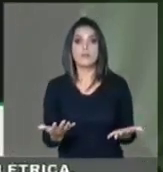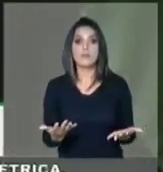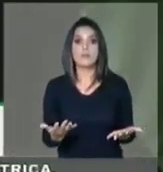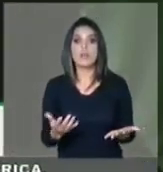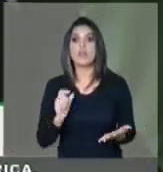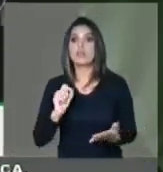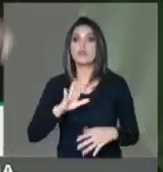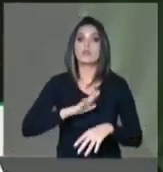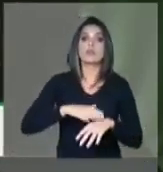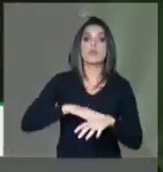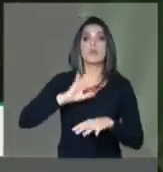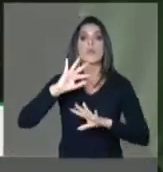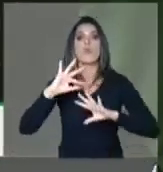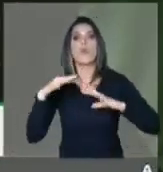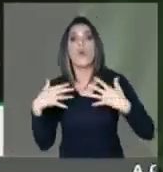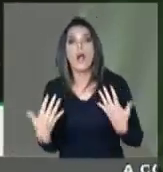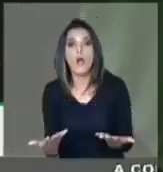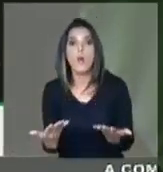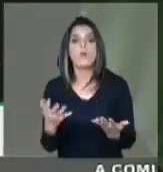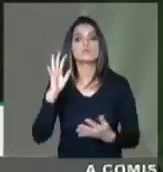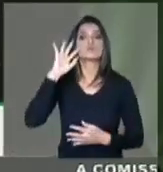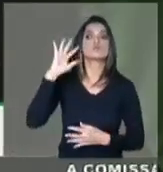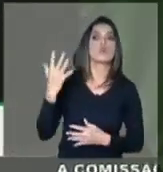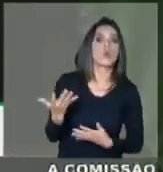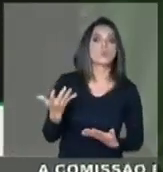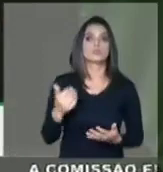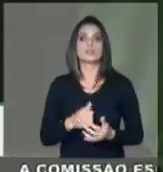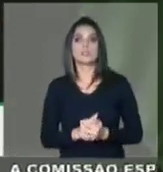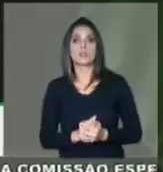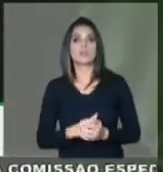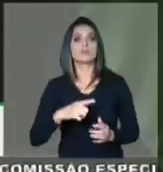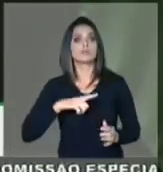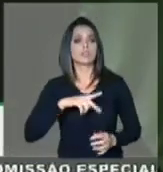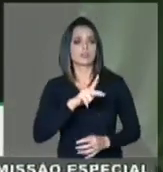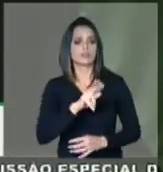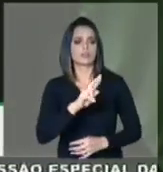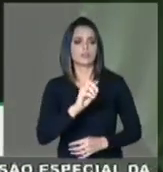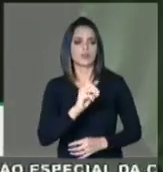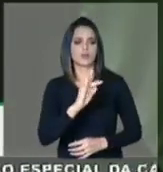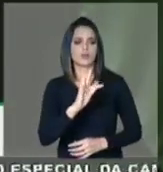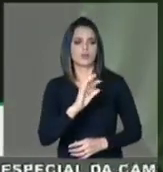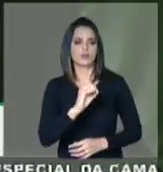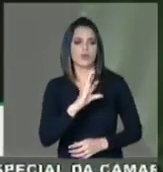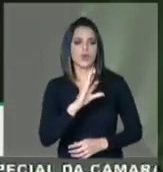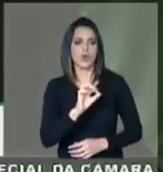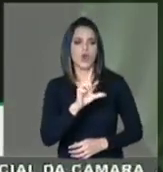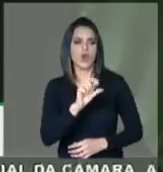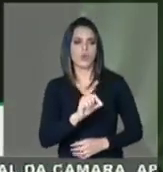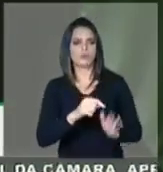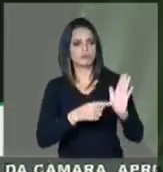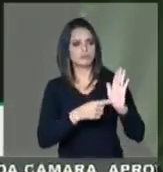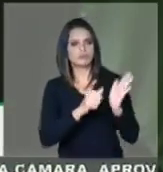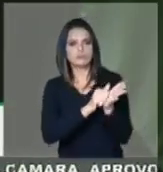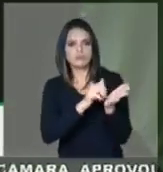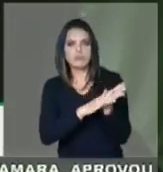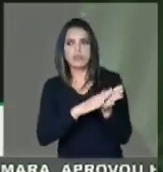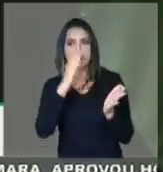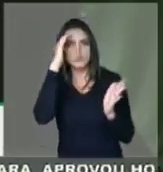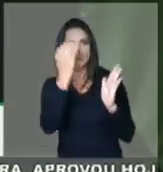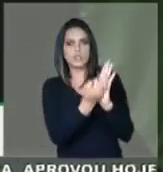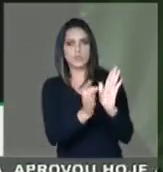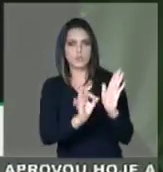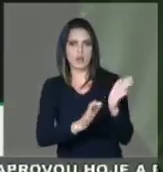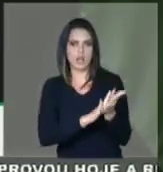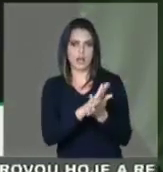Estão todas lá definidas no protocolo, que não foi seguido, pelo menos que seja do conhecimento da sociedade brasileira ou desse